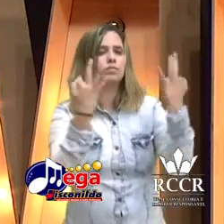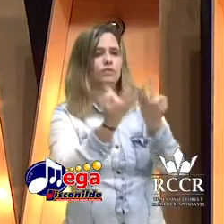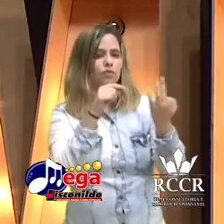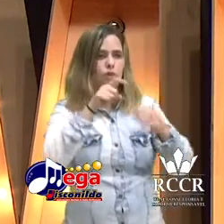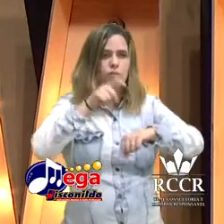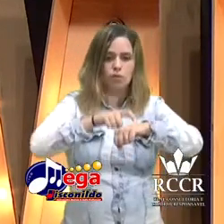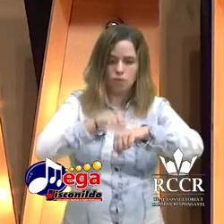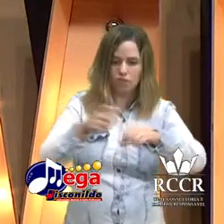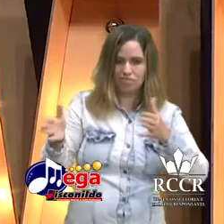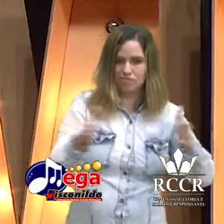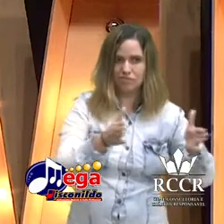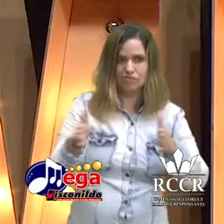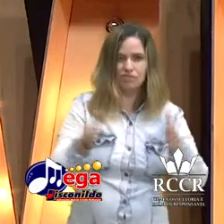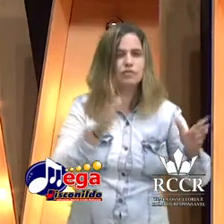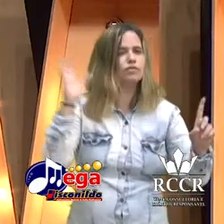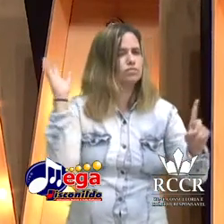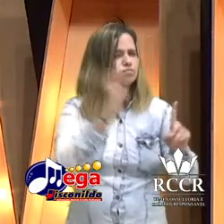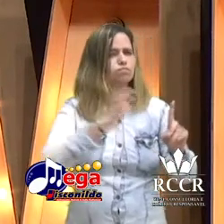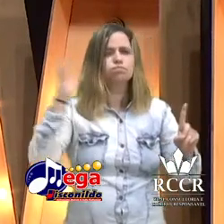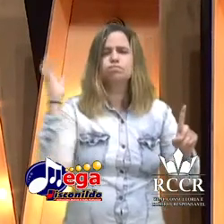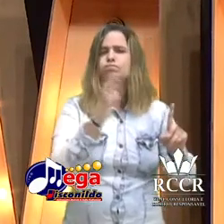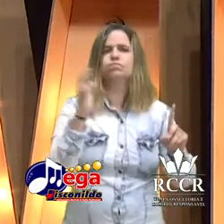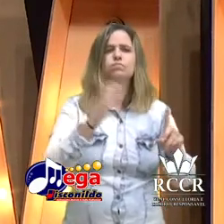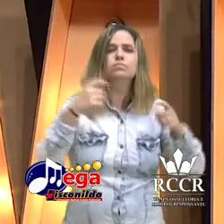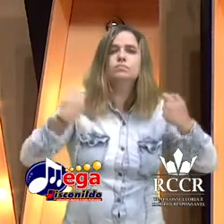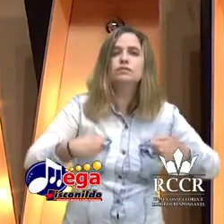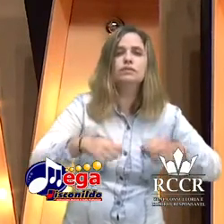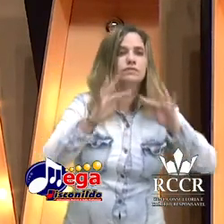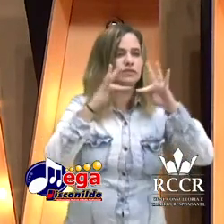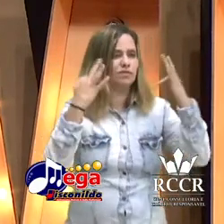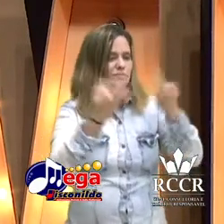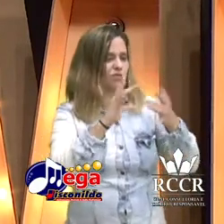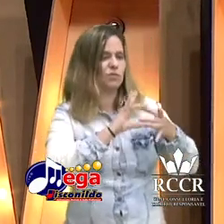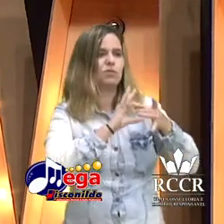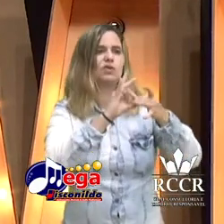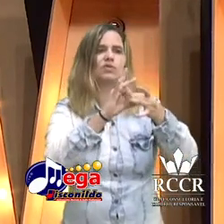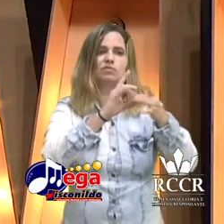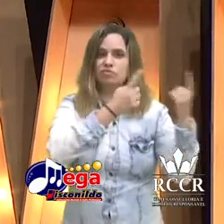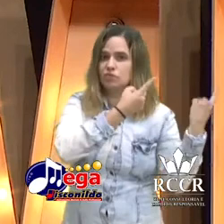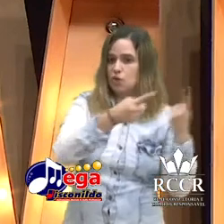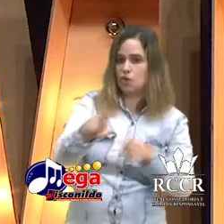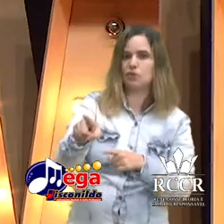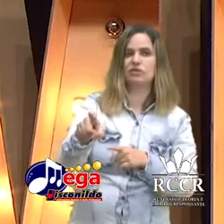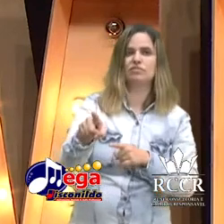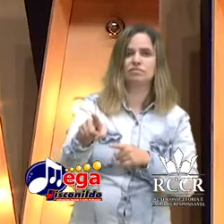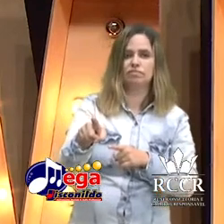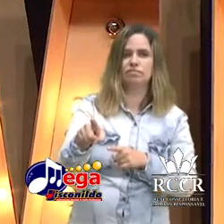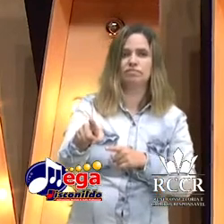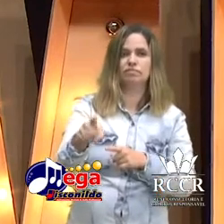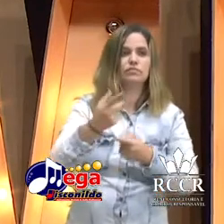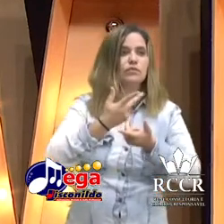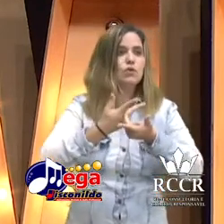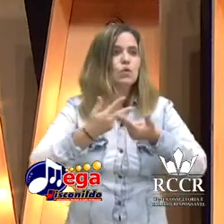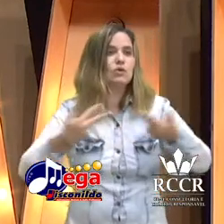contra tudo que ataca a família. Como assim, pastor? Primeiro alvo, levar os membros da família a ter